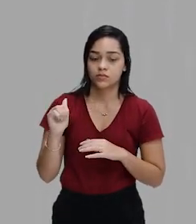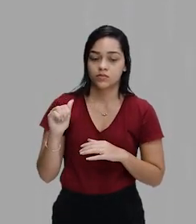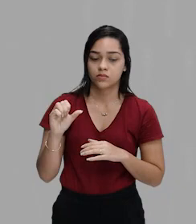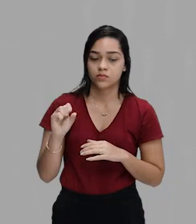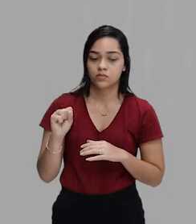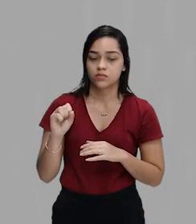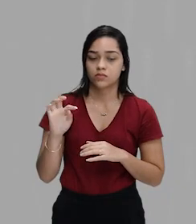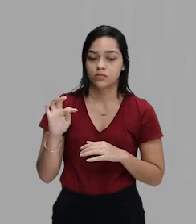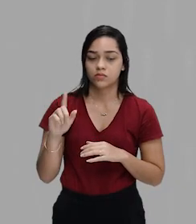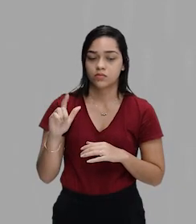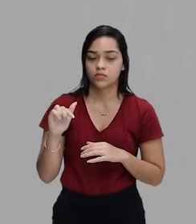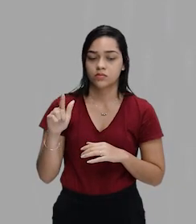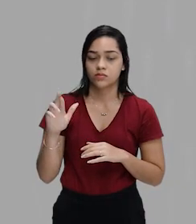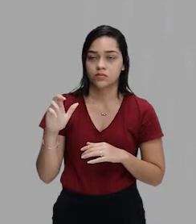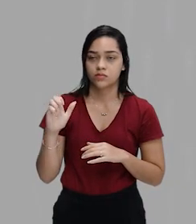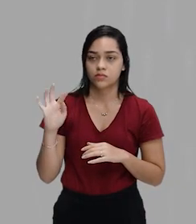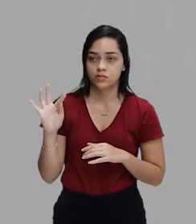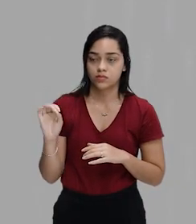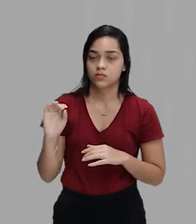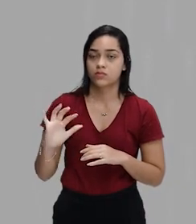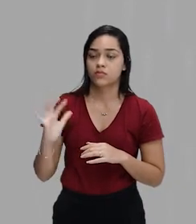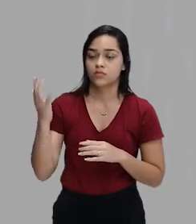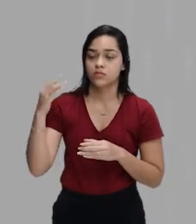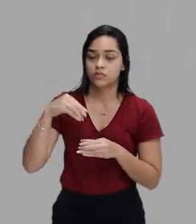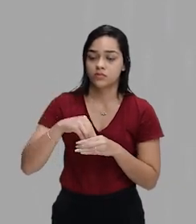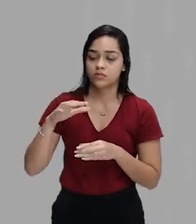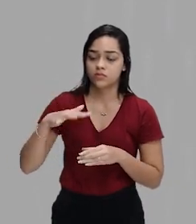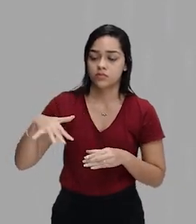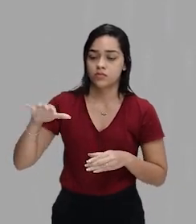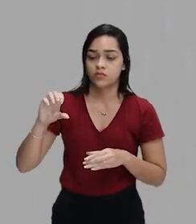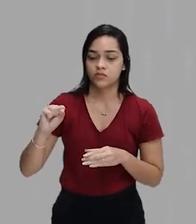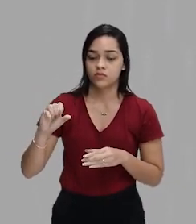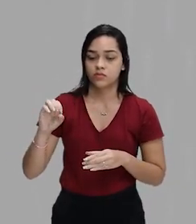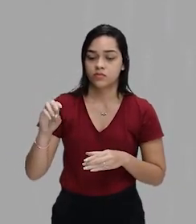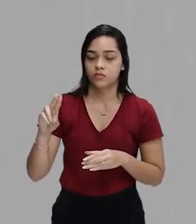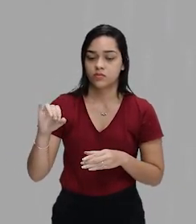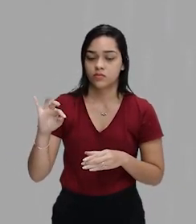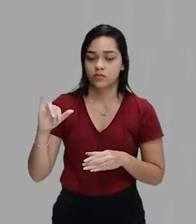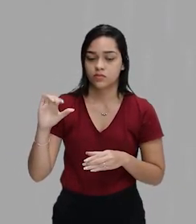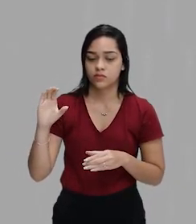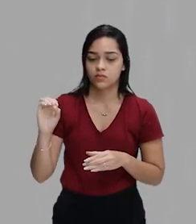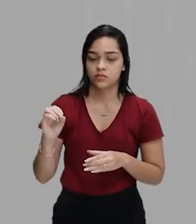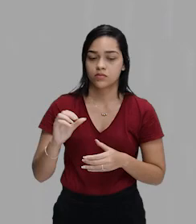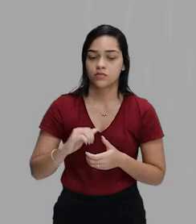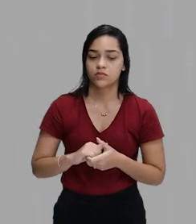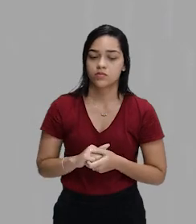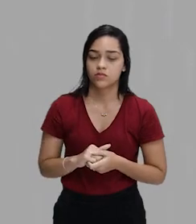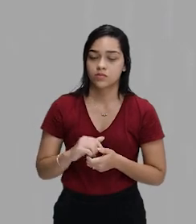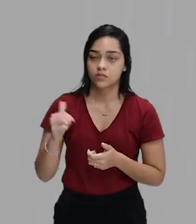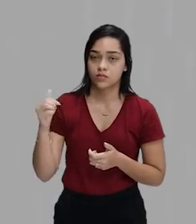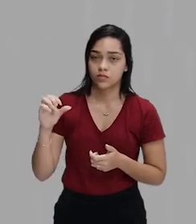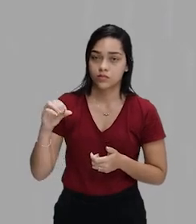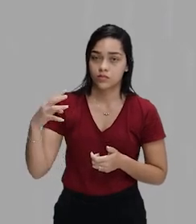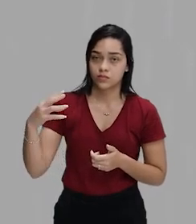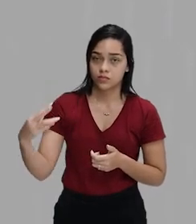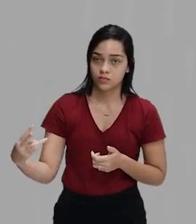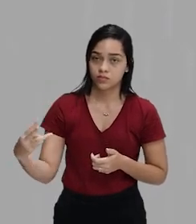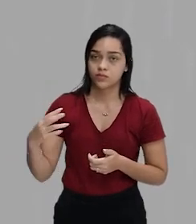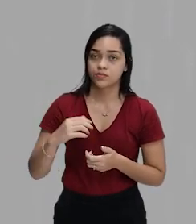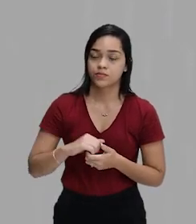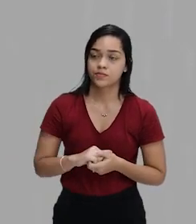Stalingrado. A batalha que ocorre dentro do território soviético. A batalha em